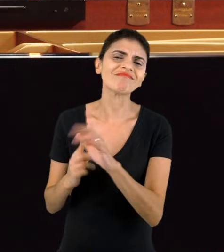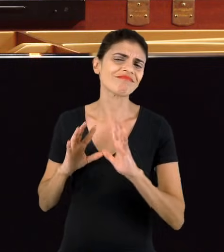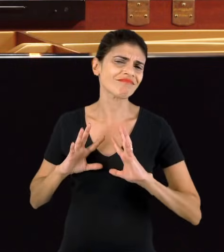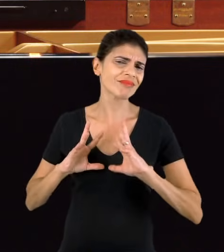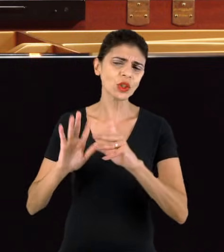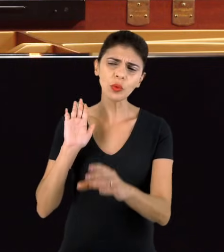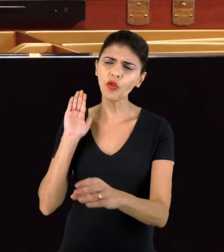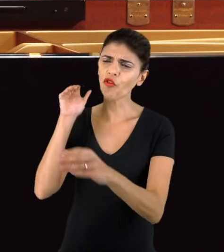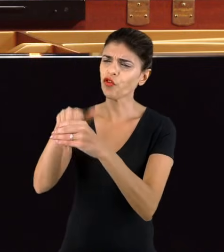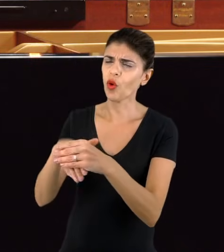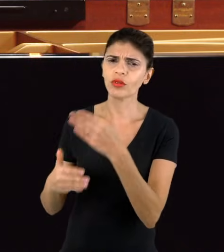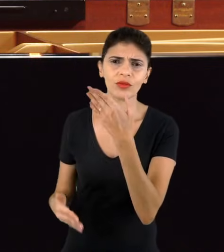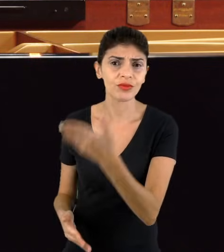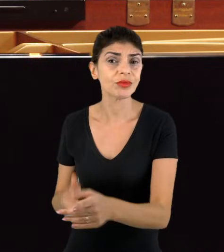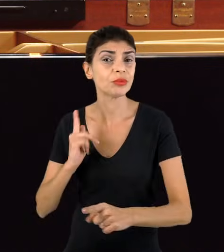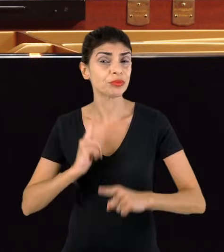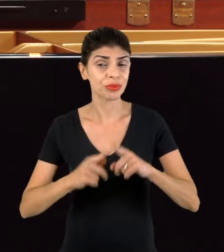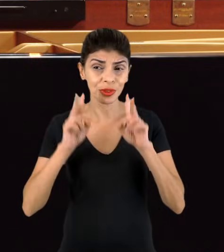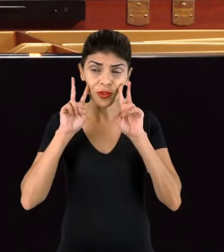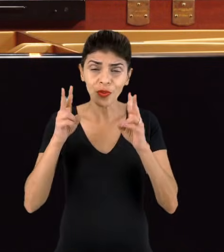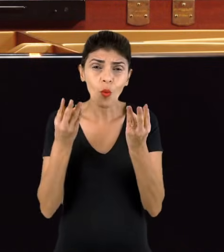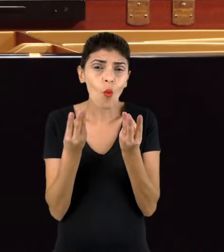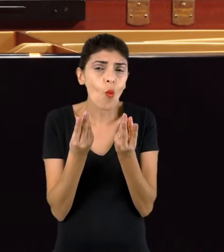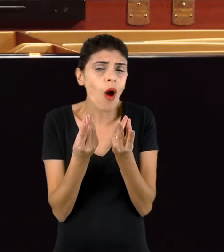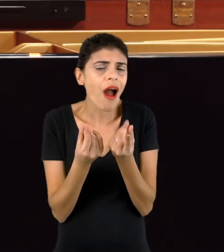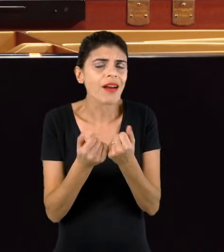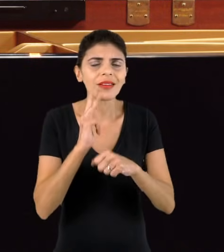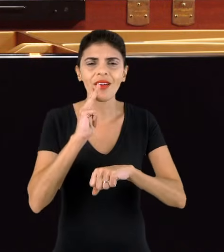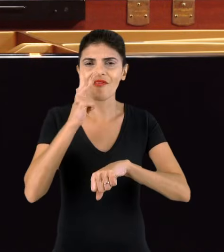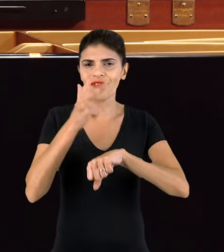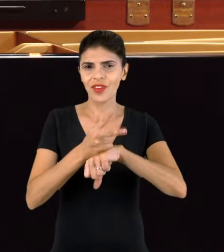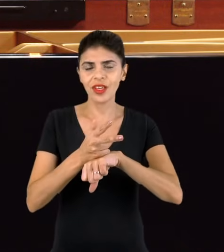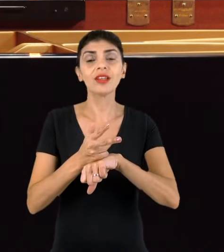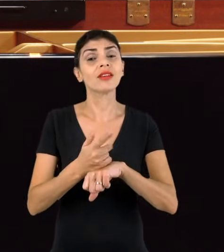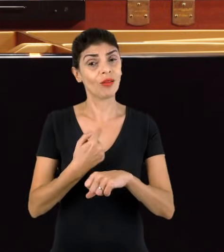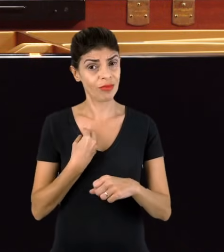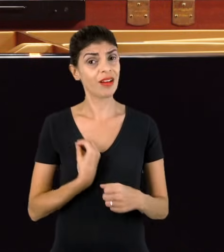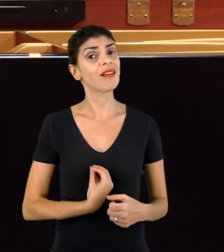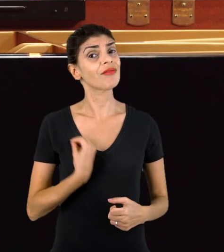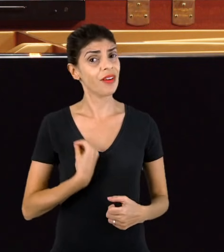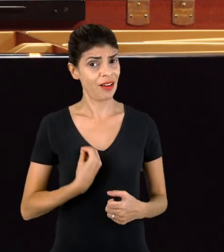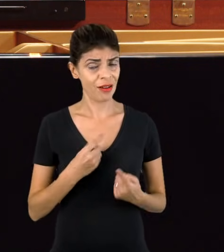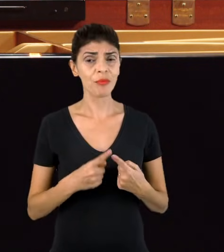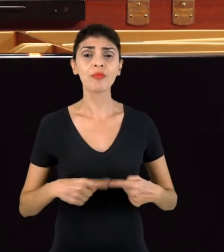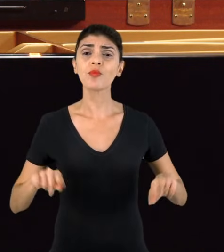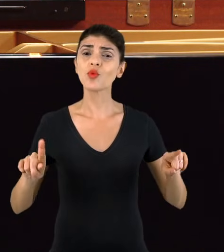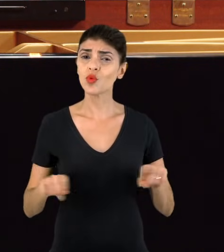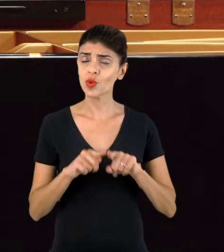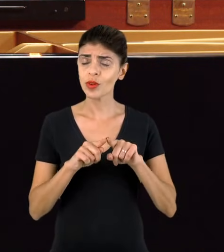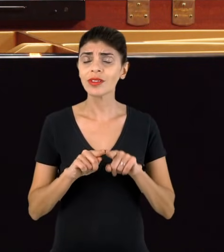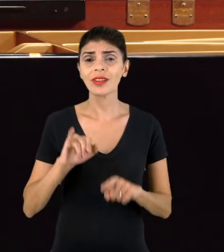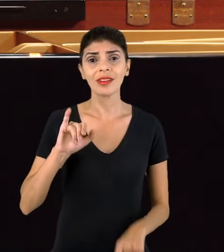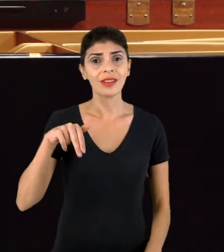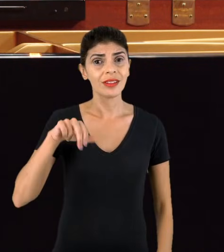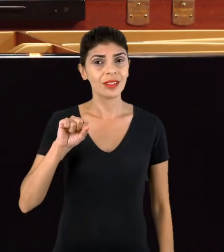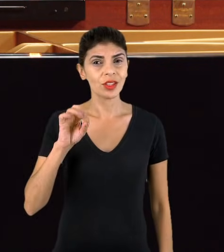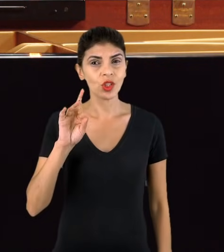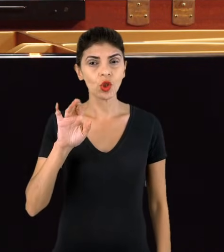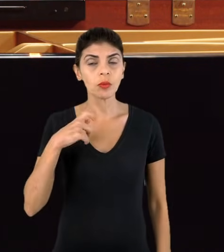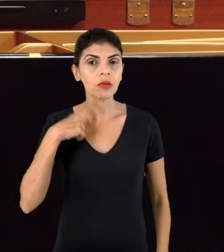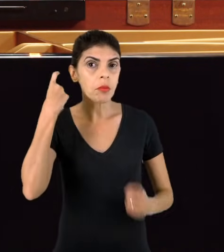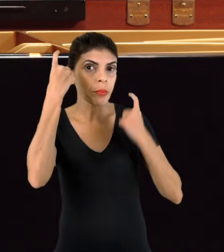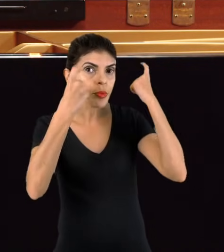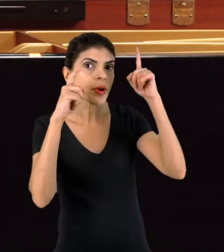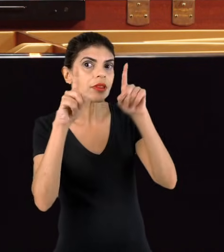velho, todo mundo votou em você. Porque quando a gente viu a qualidade do seu vídeo, então eu estava na música instrumental naquele momento, mas